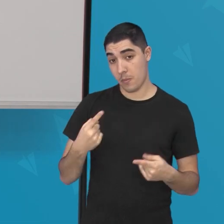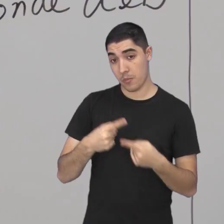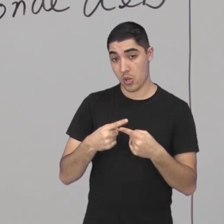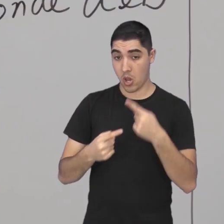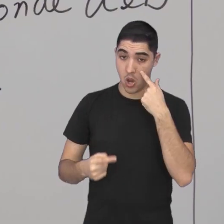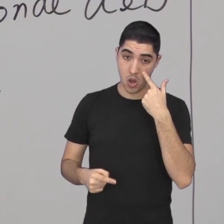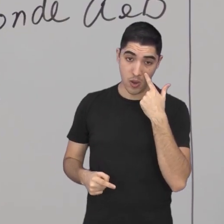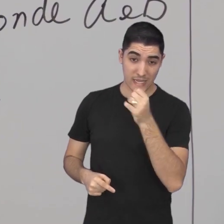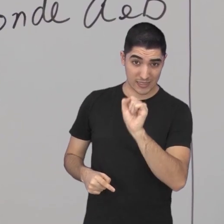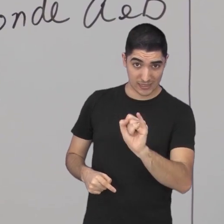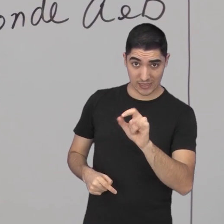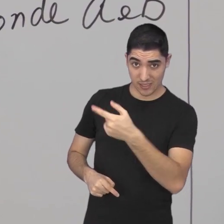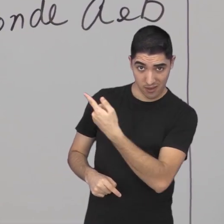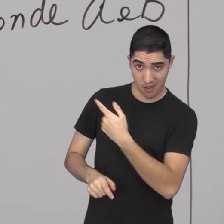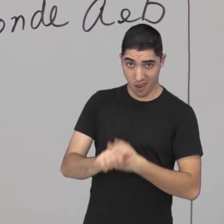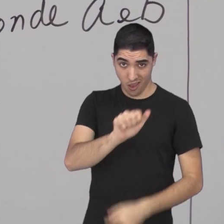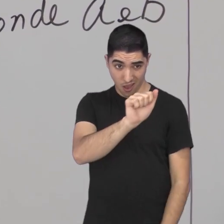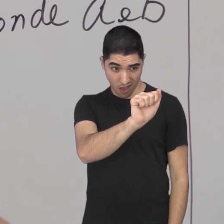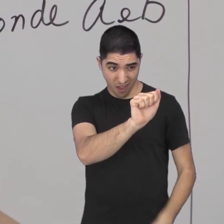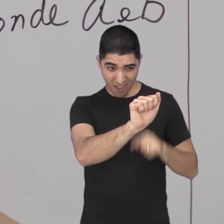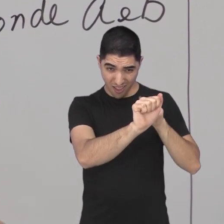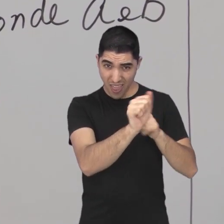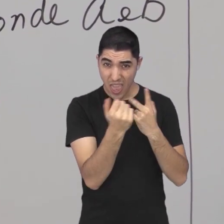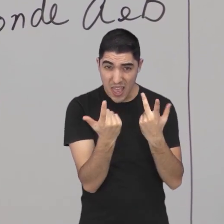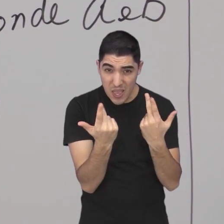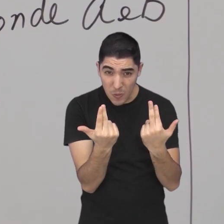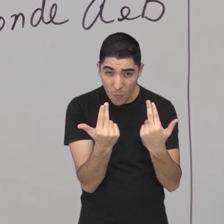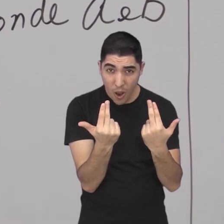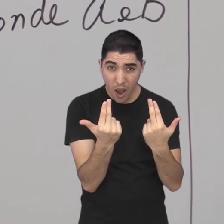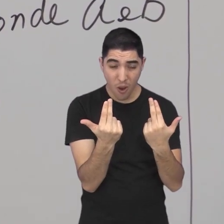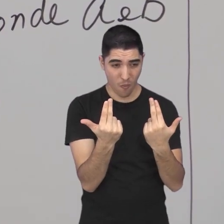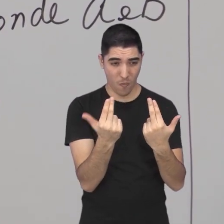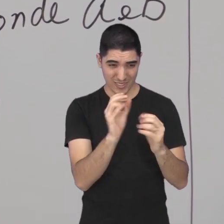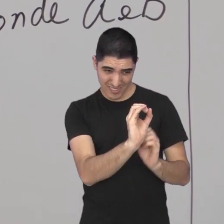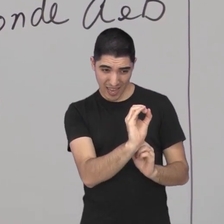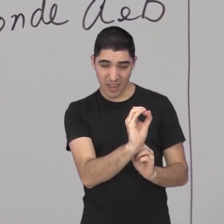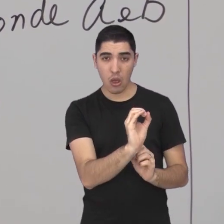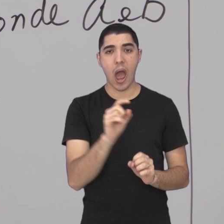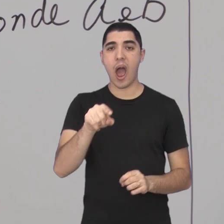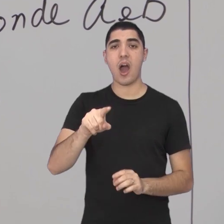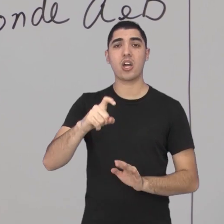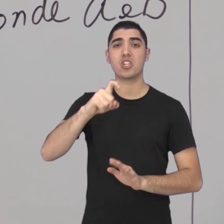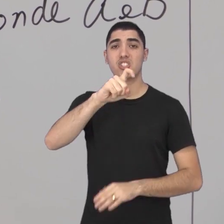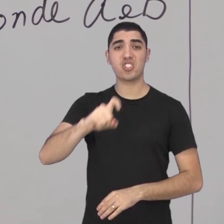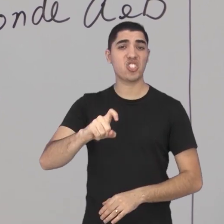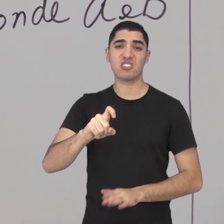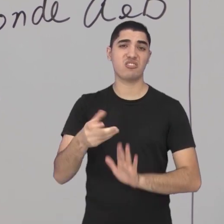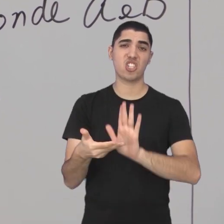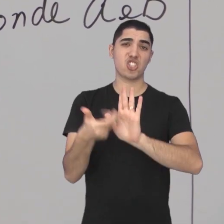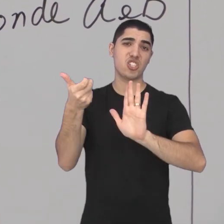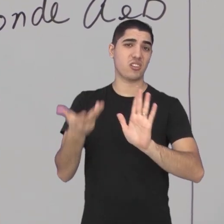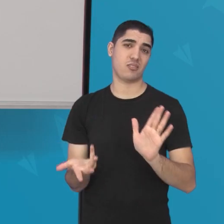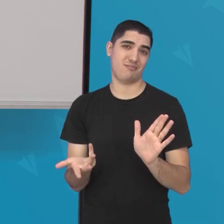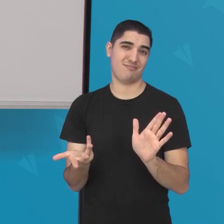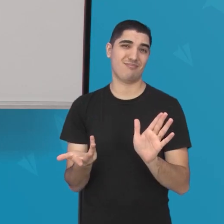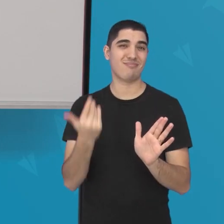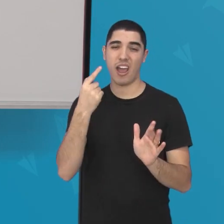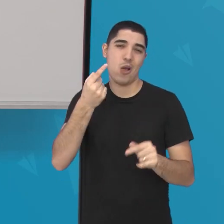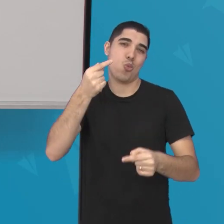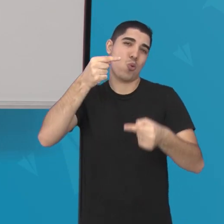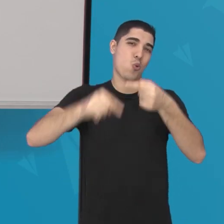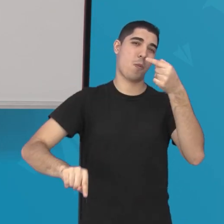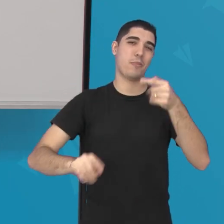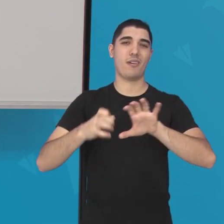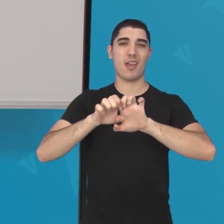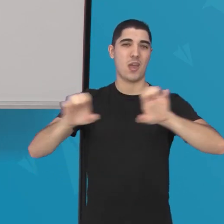ó, se A for igual a zero, você desaparece com o termo x. Isso deixa de ser uma equação do primeiro grau.